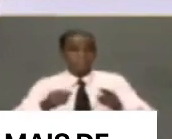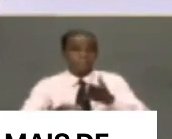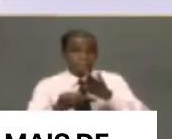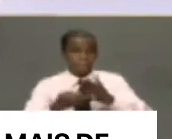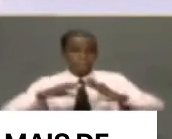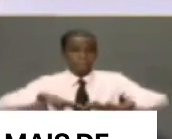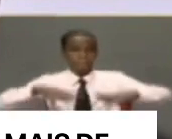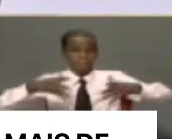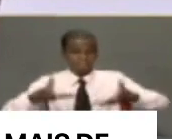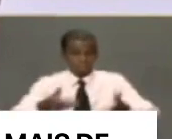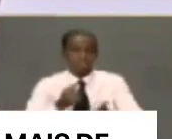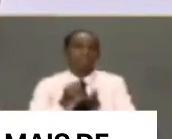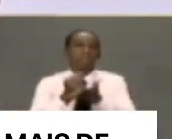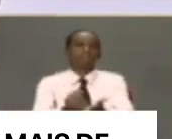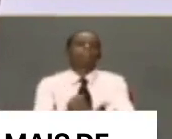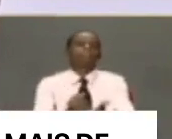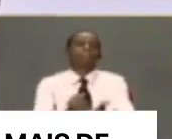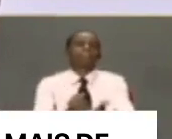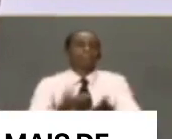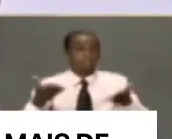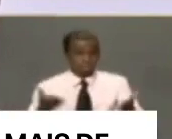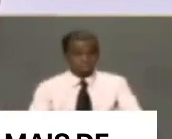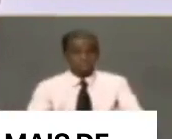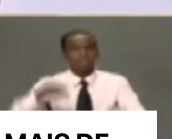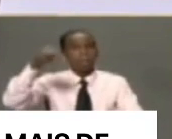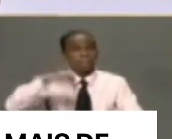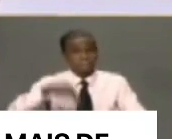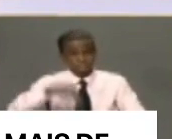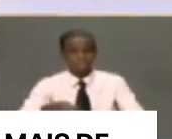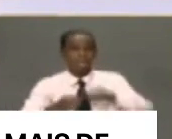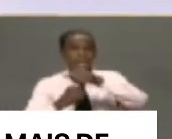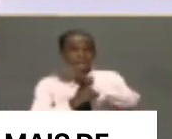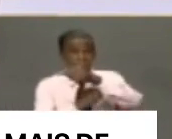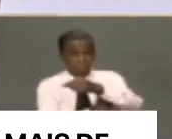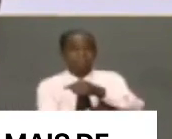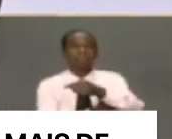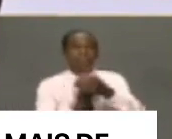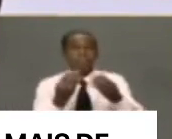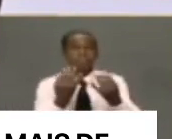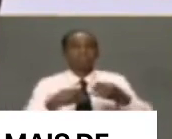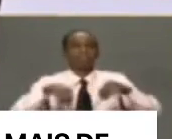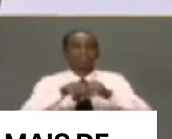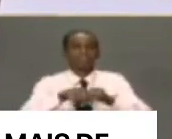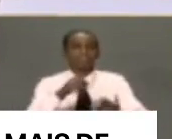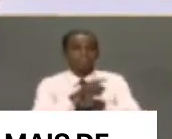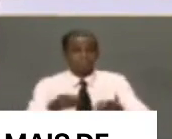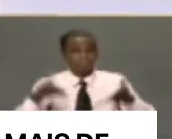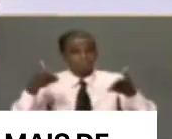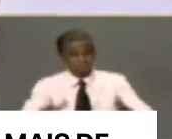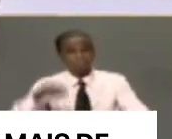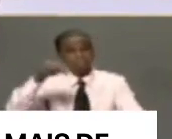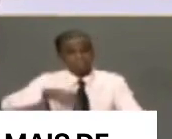apesar disso vai ser necessário o maior apoio em especial para o acesso às vacinas que se